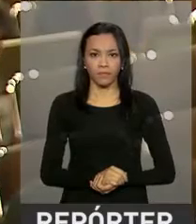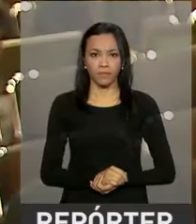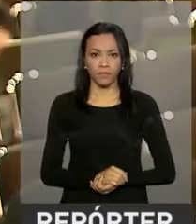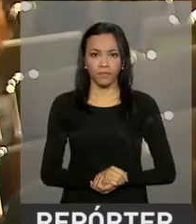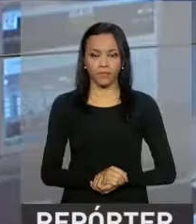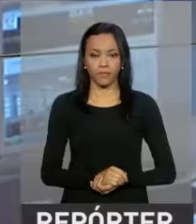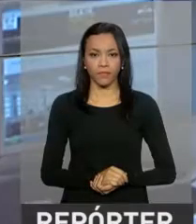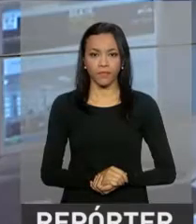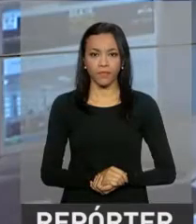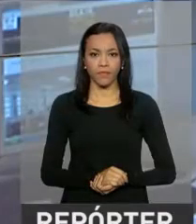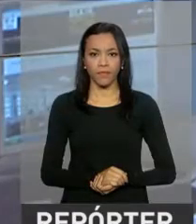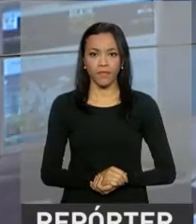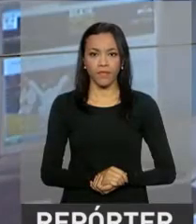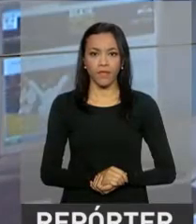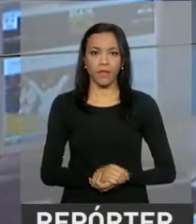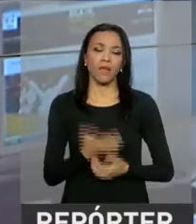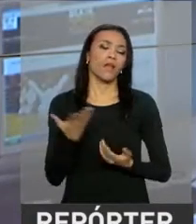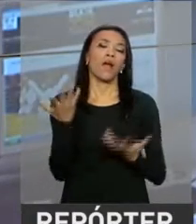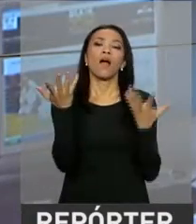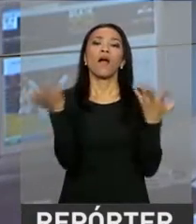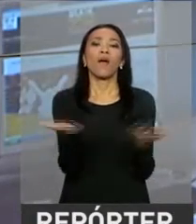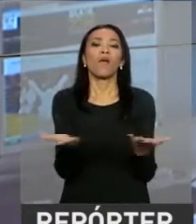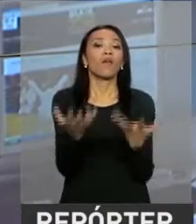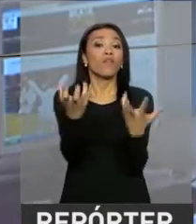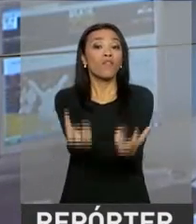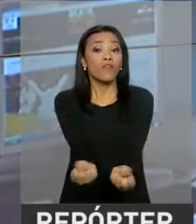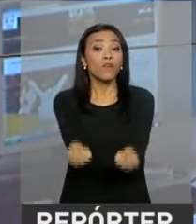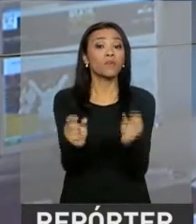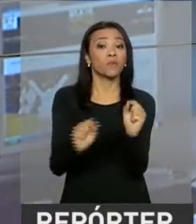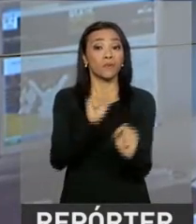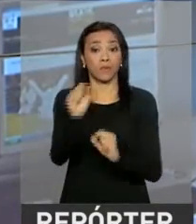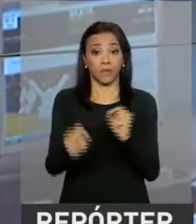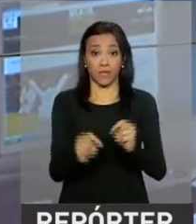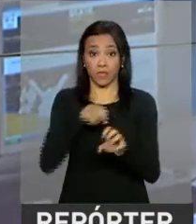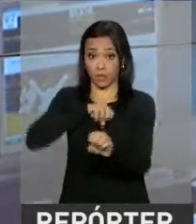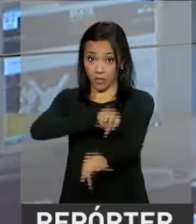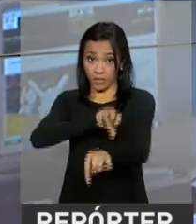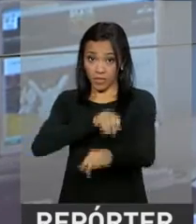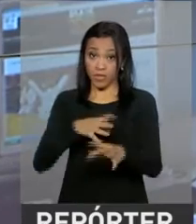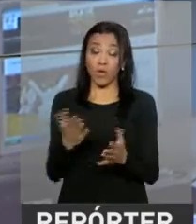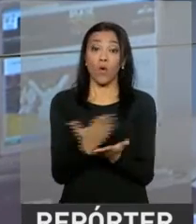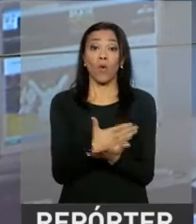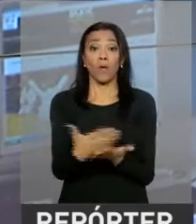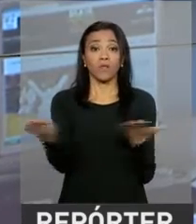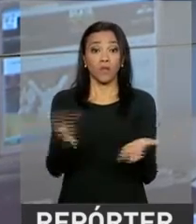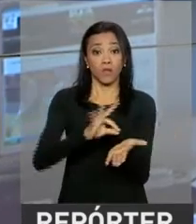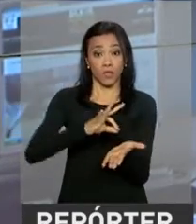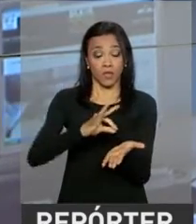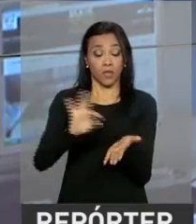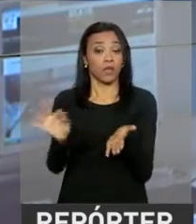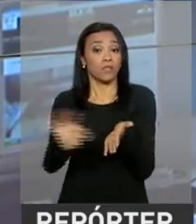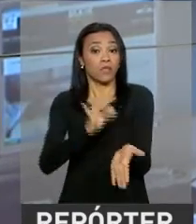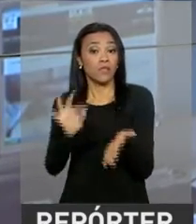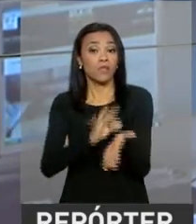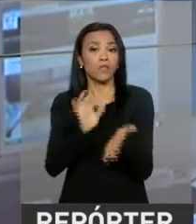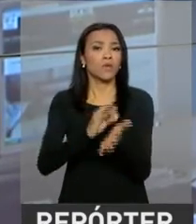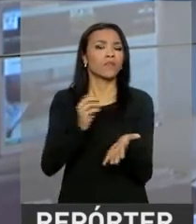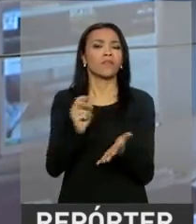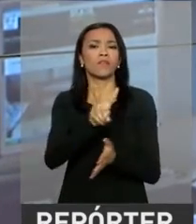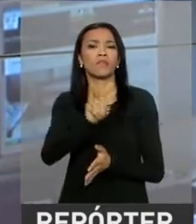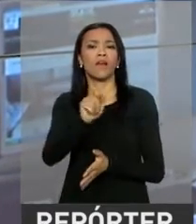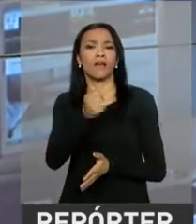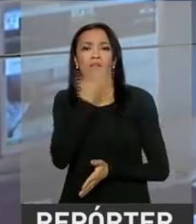Zika. Vamos falar agora de um pouquinho sobre educação. Começa hoje o prazo de inscrições para as vagas remanescentes do